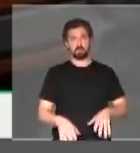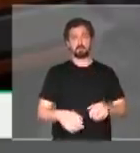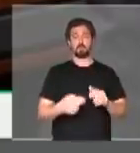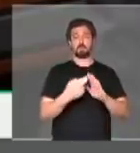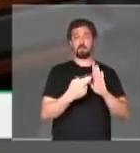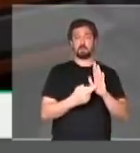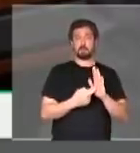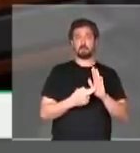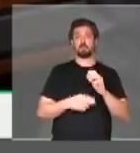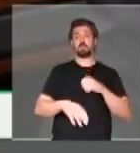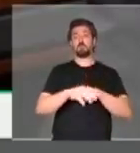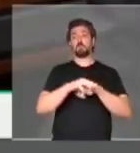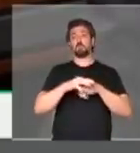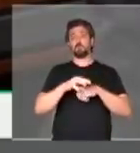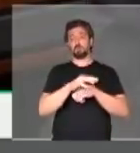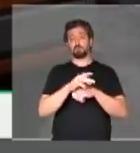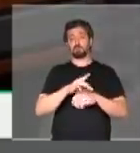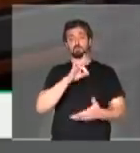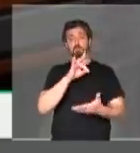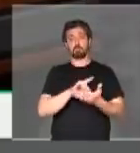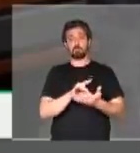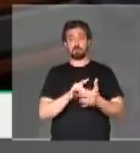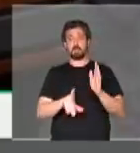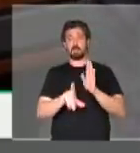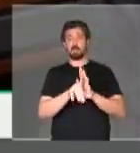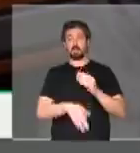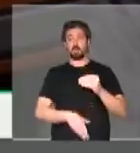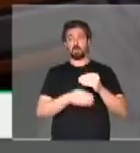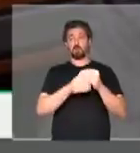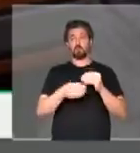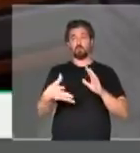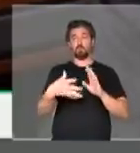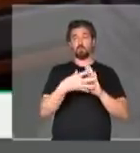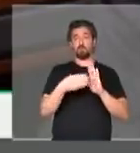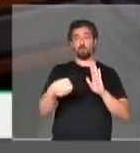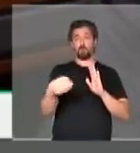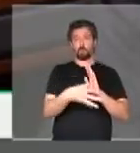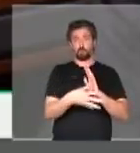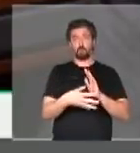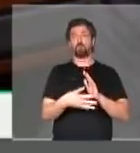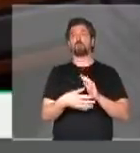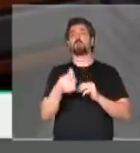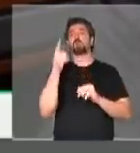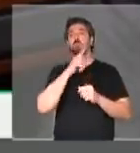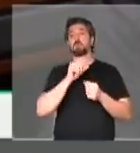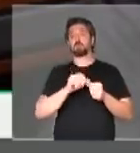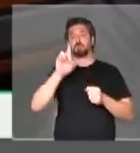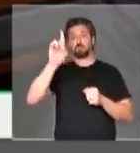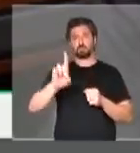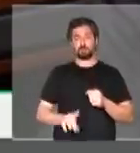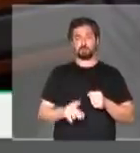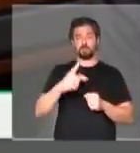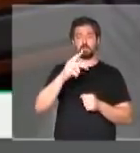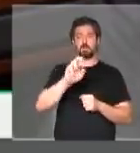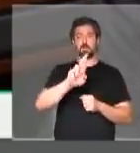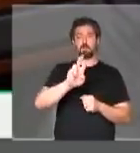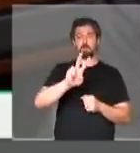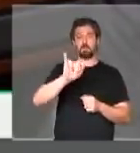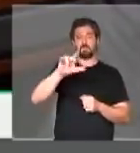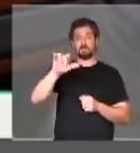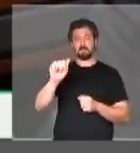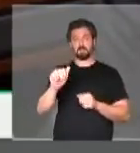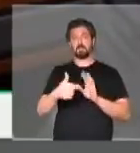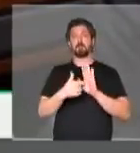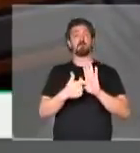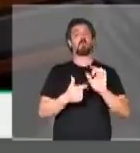princípio constitucional implícito. A lei complementar de um novo modelo para a efetivação dos direitos previdenciários